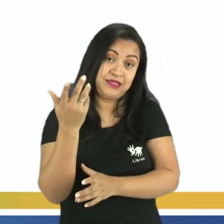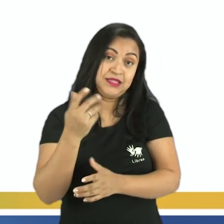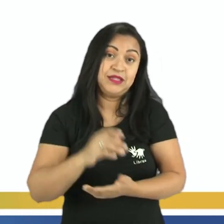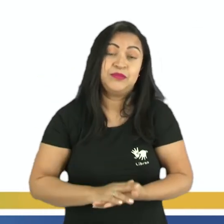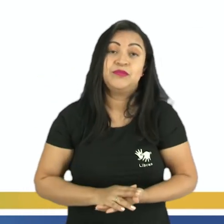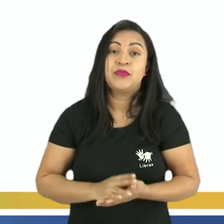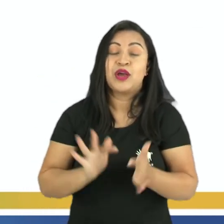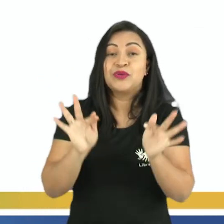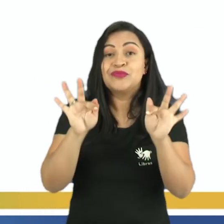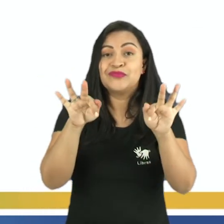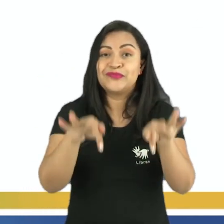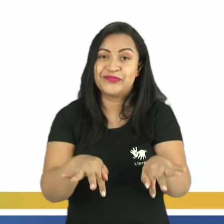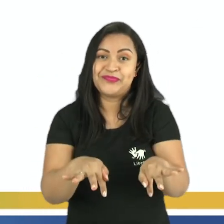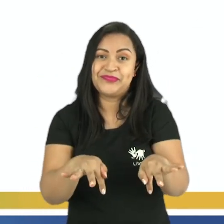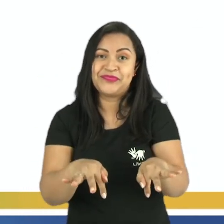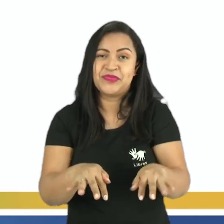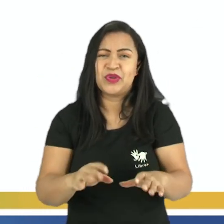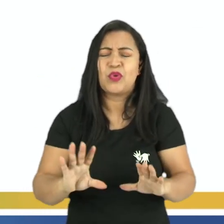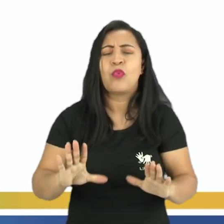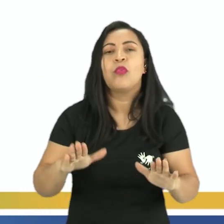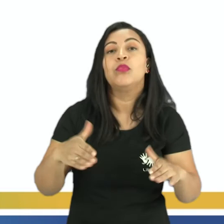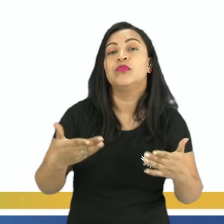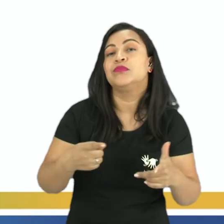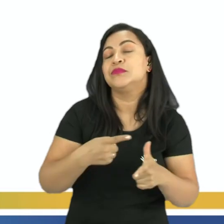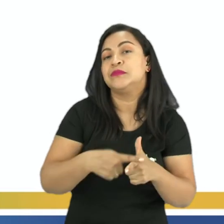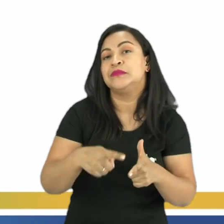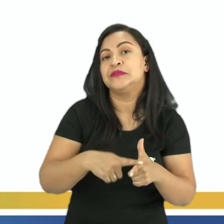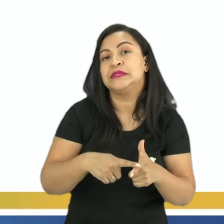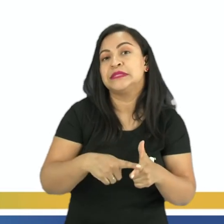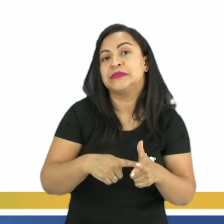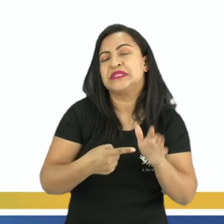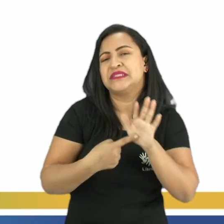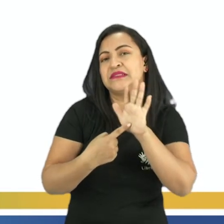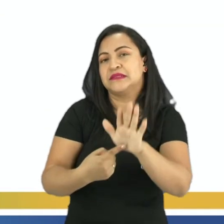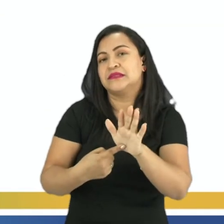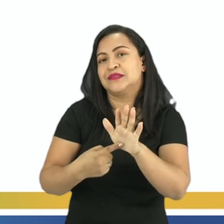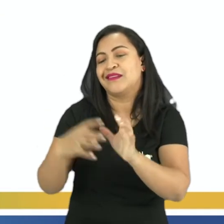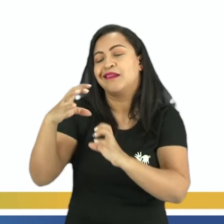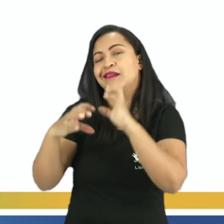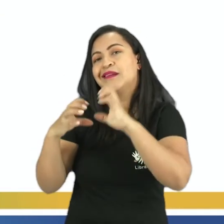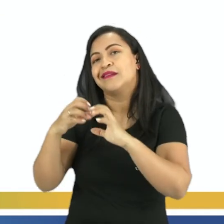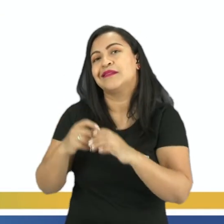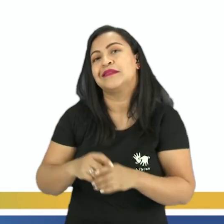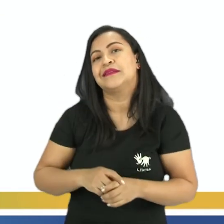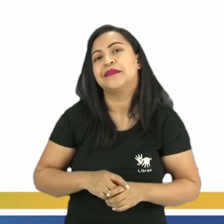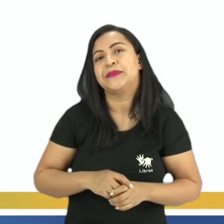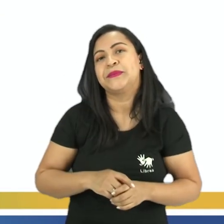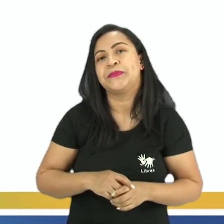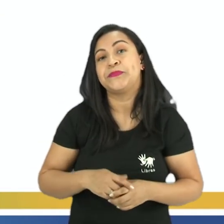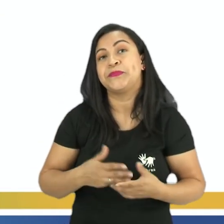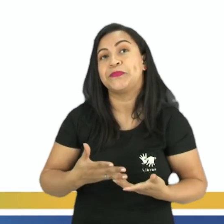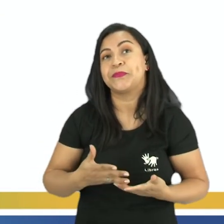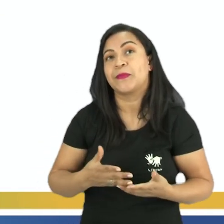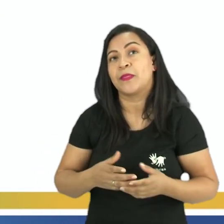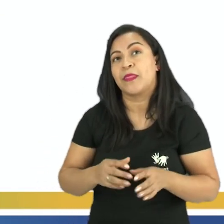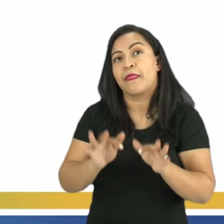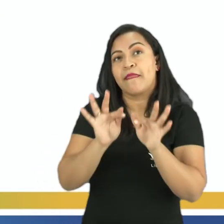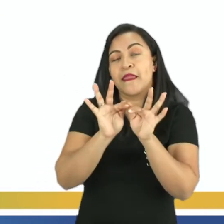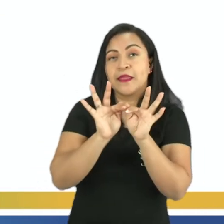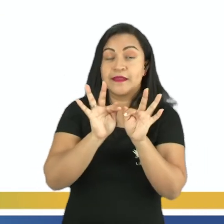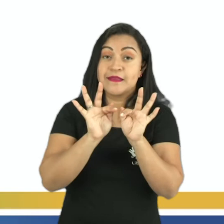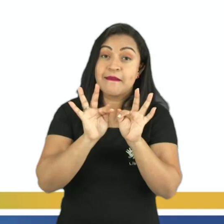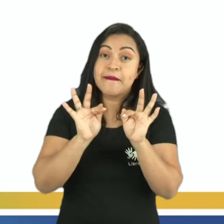situação final. Qual foi o problema que indicou o conflito dessa cena? A mensagem,